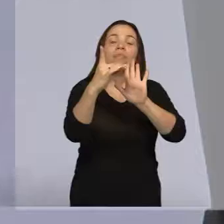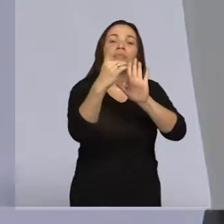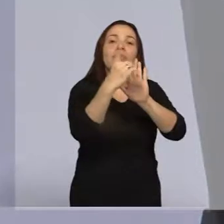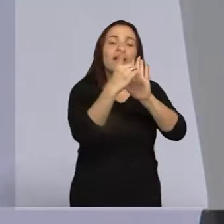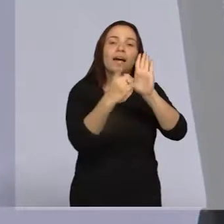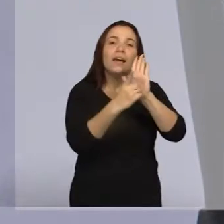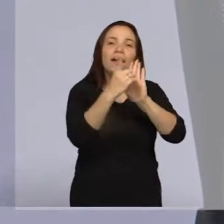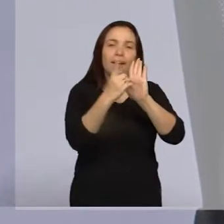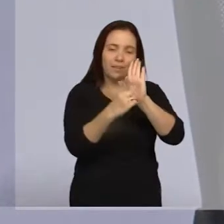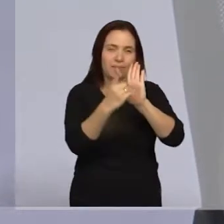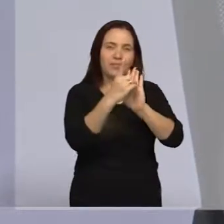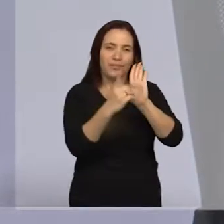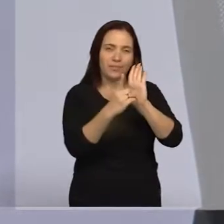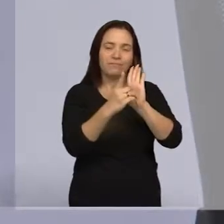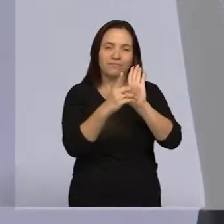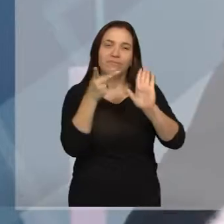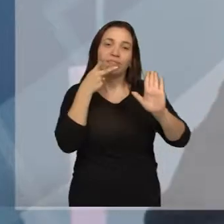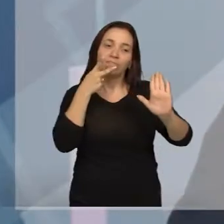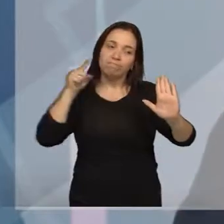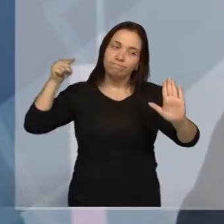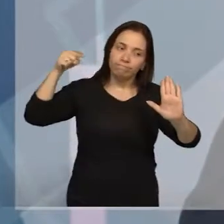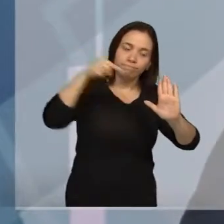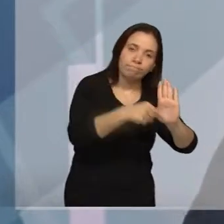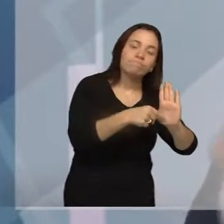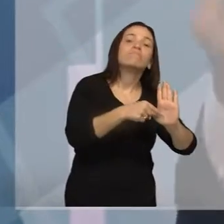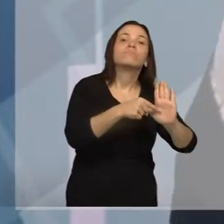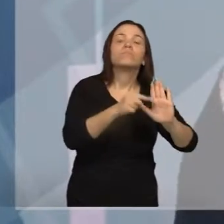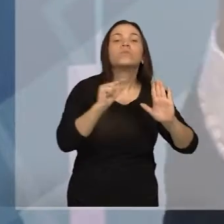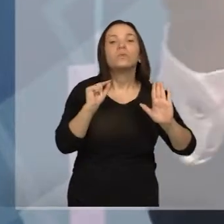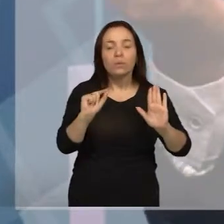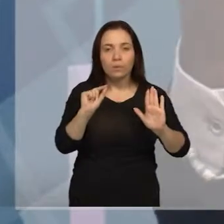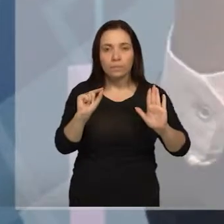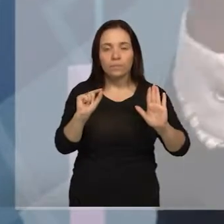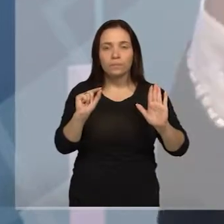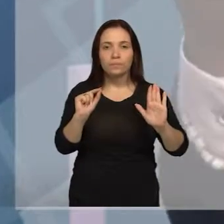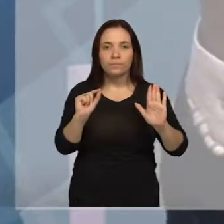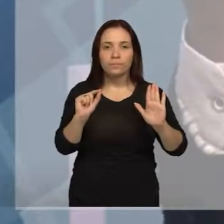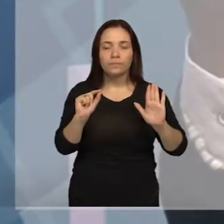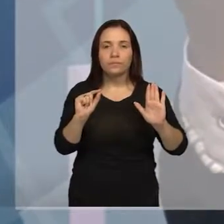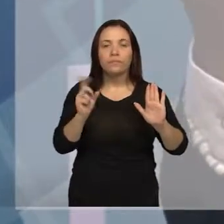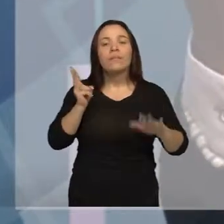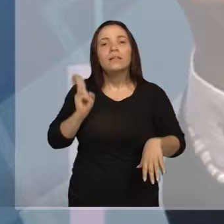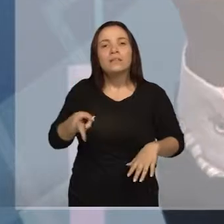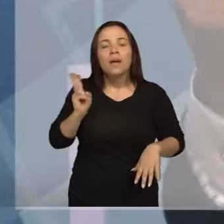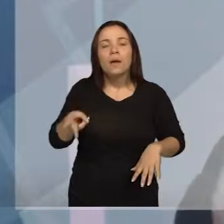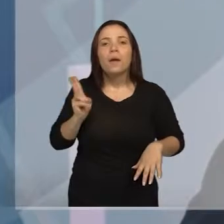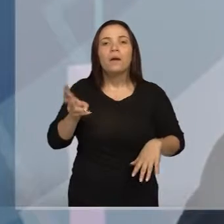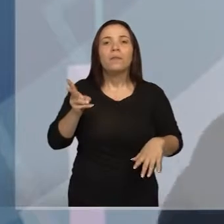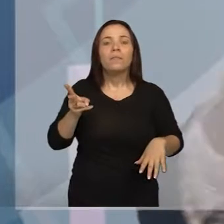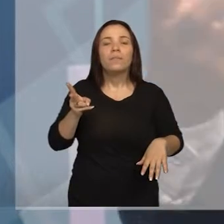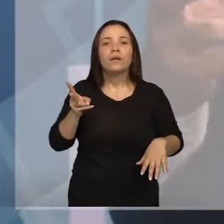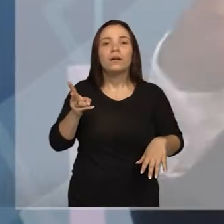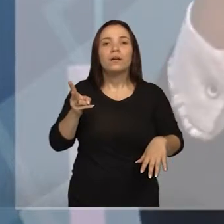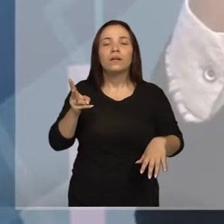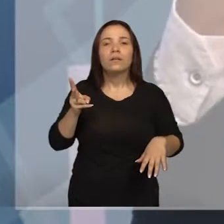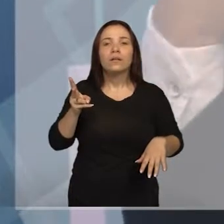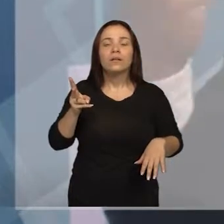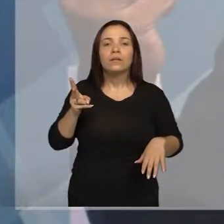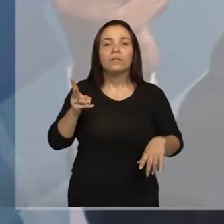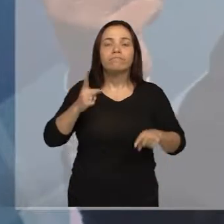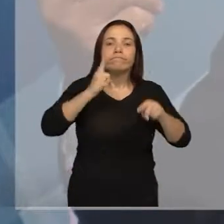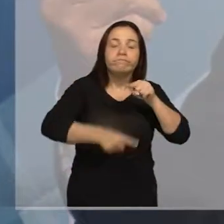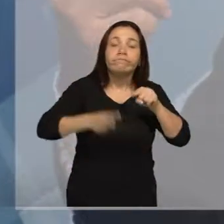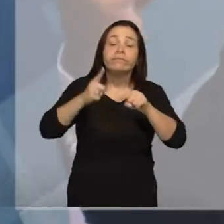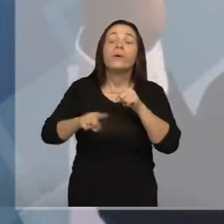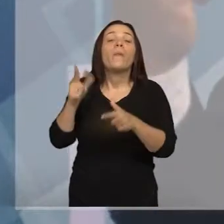do Mourão. Né? Então, essa coisa de lidar com essa questão da liberdade. Porque o